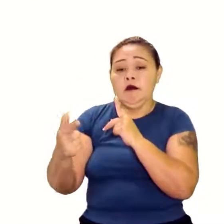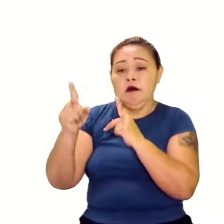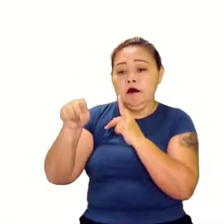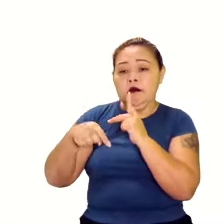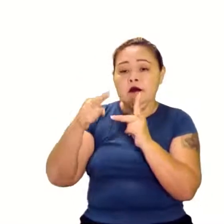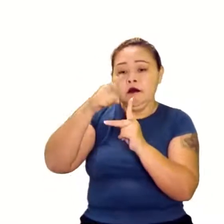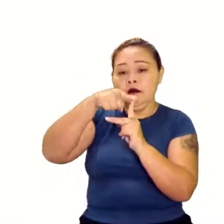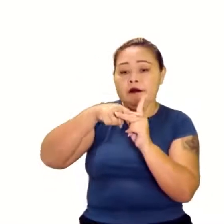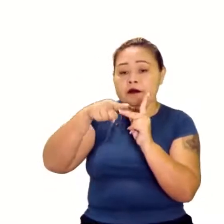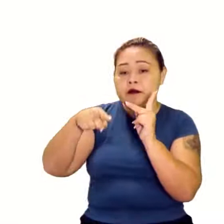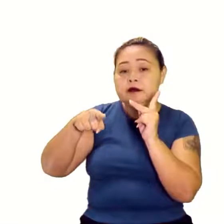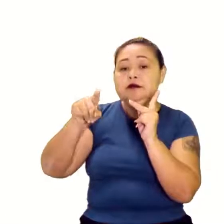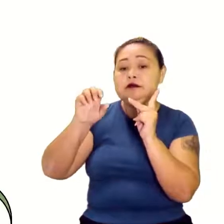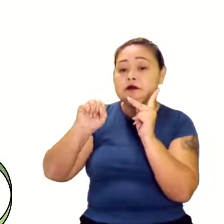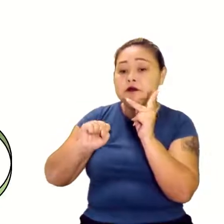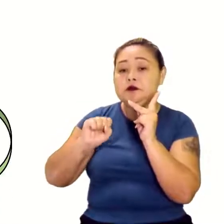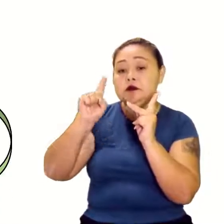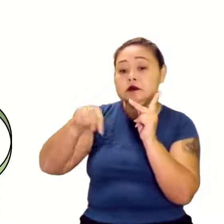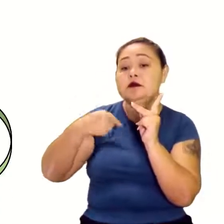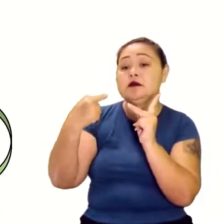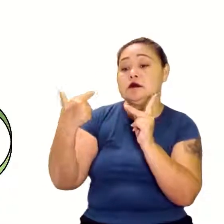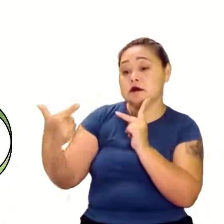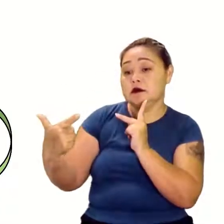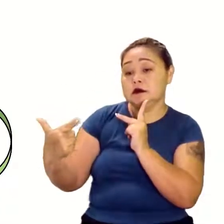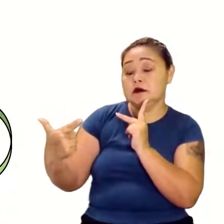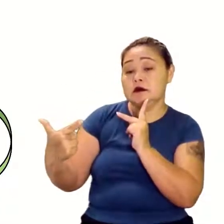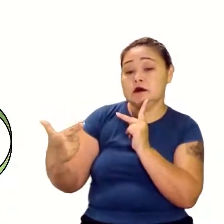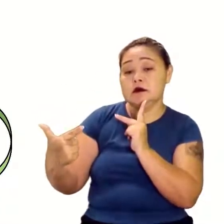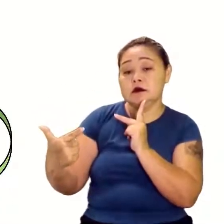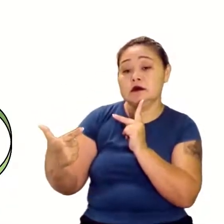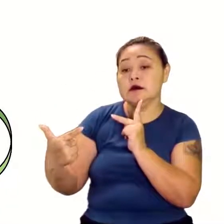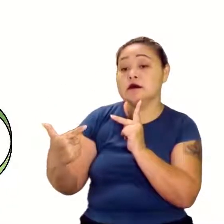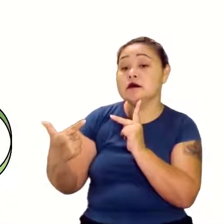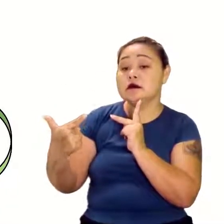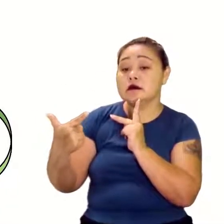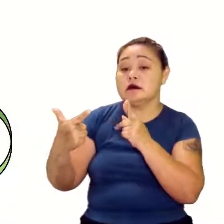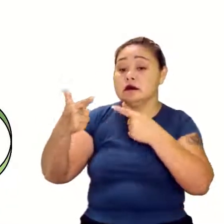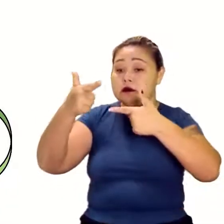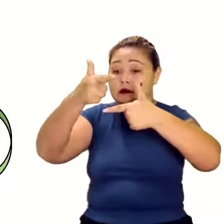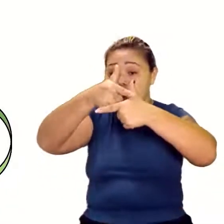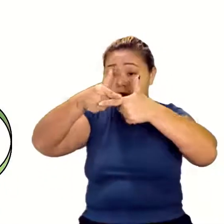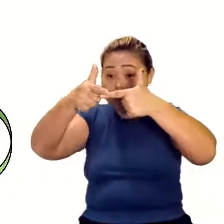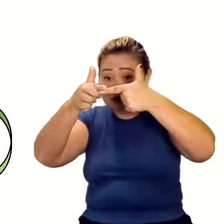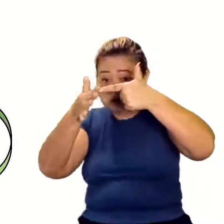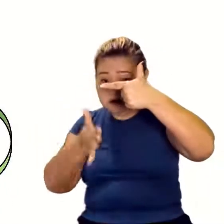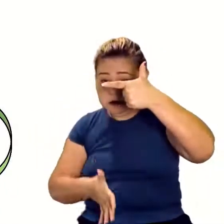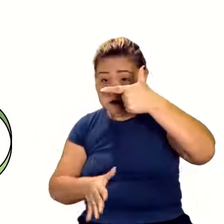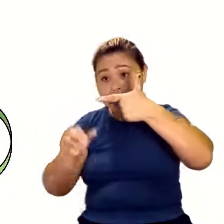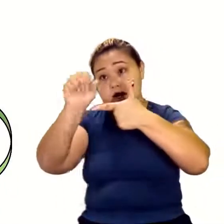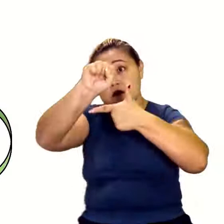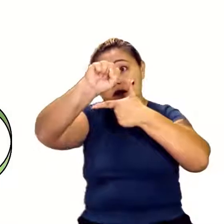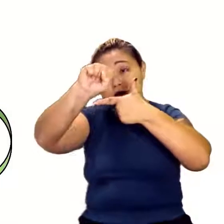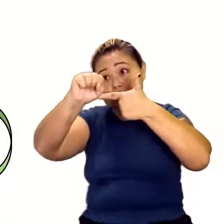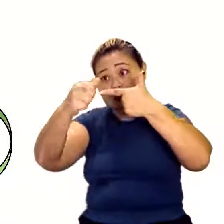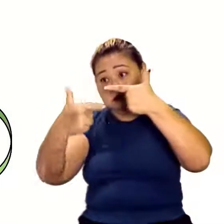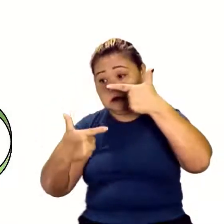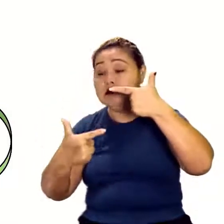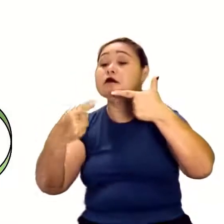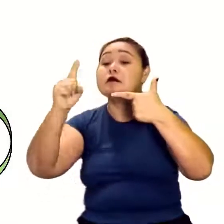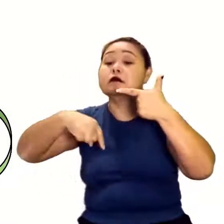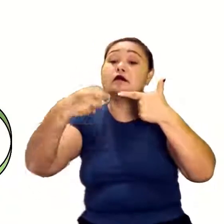né? Raiz cúbica de 8 é 2. 2. E se a gente decompor, fatorar o 8, vai ficar 2